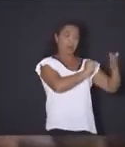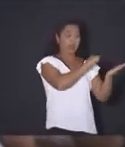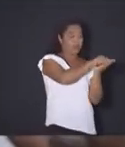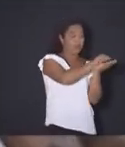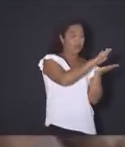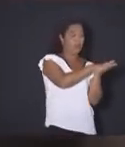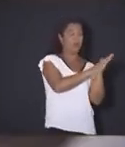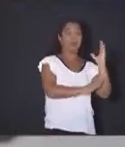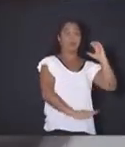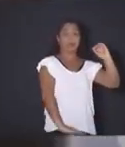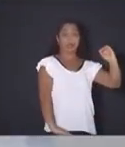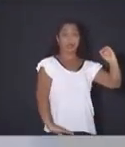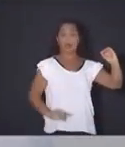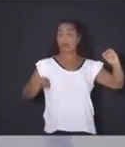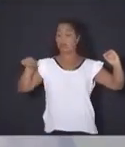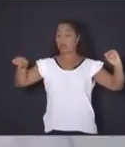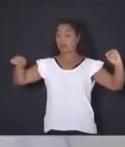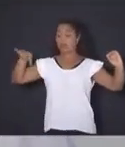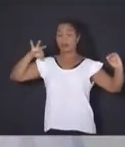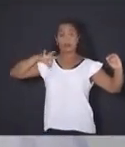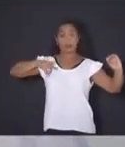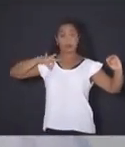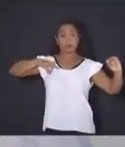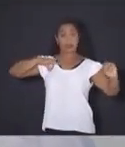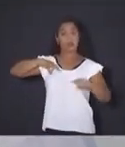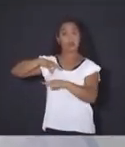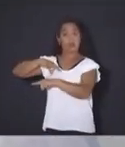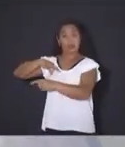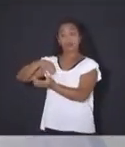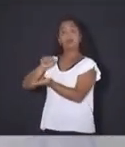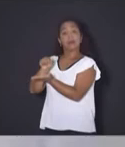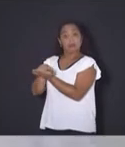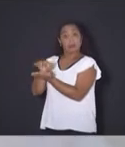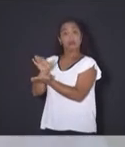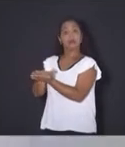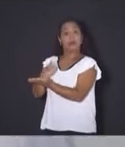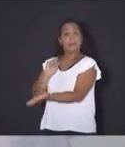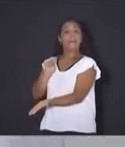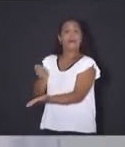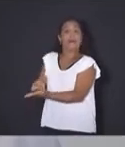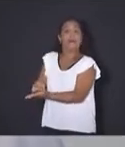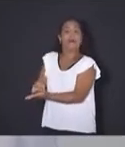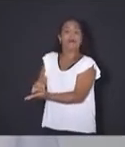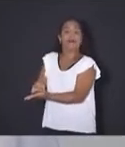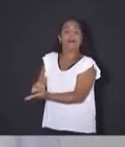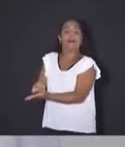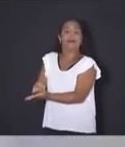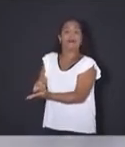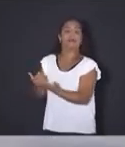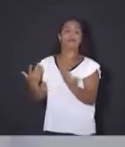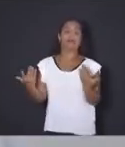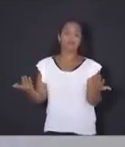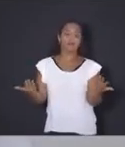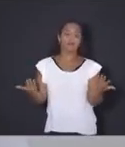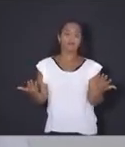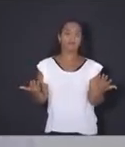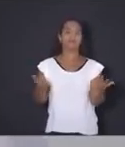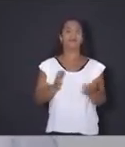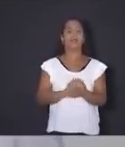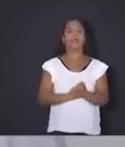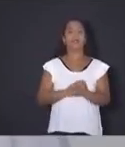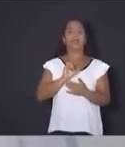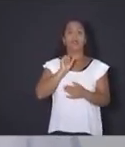assalariado ainda paga imposto portanto o corte de despesas em nome de uma